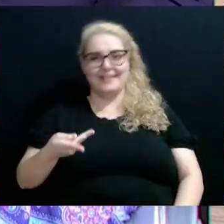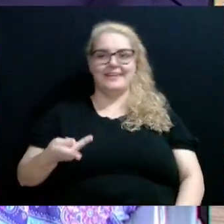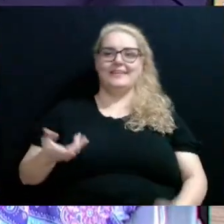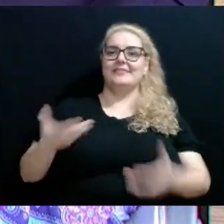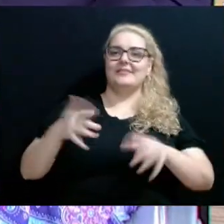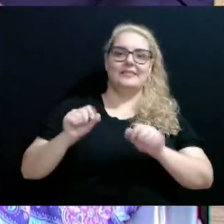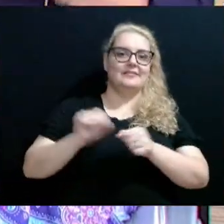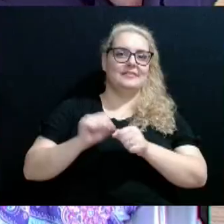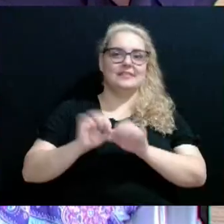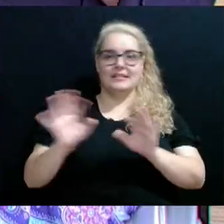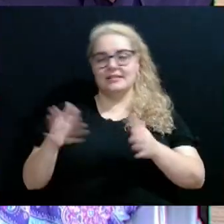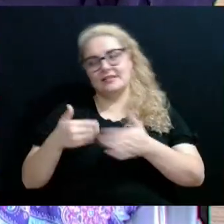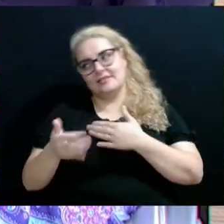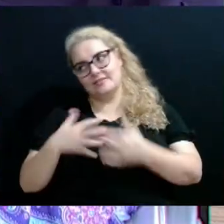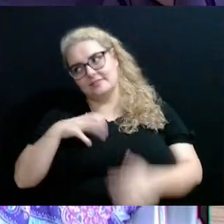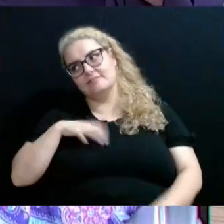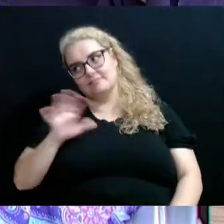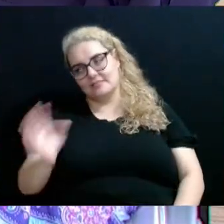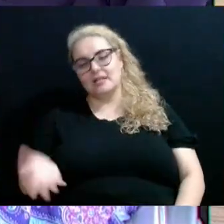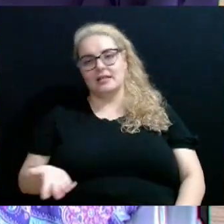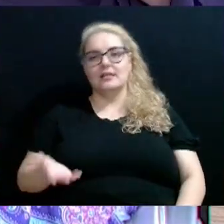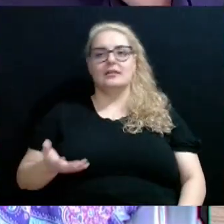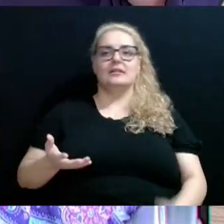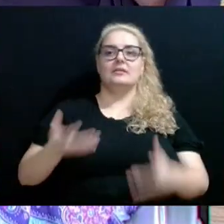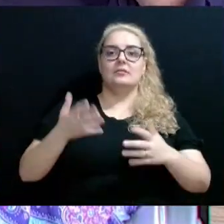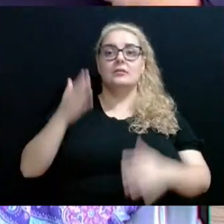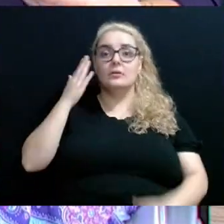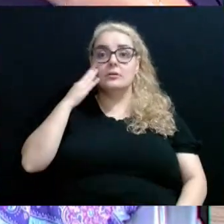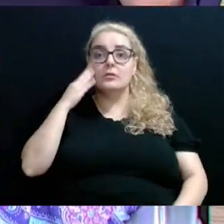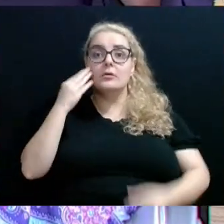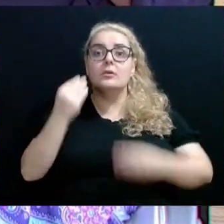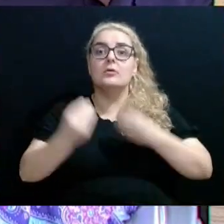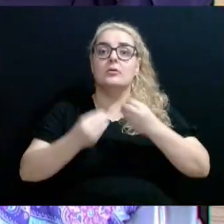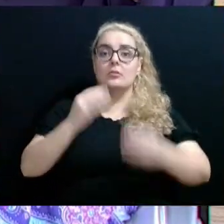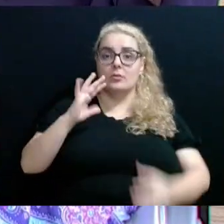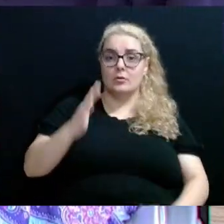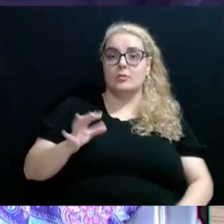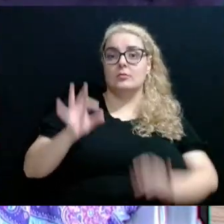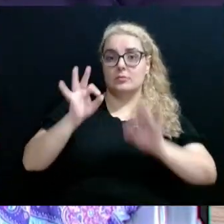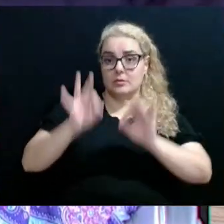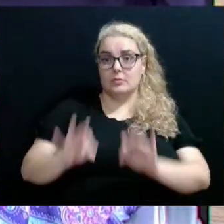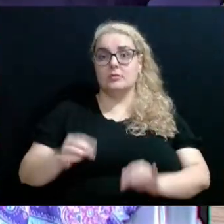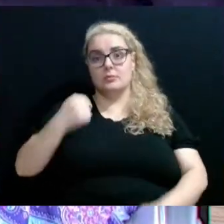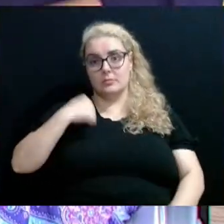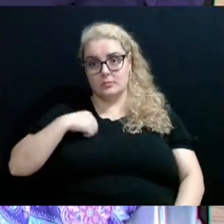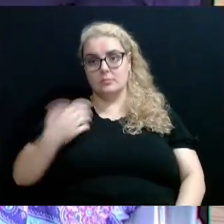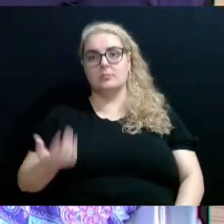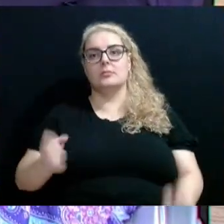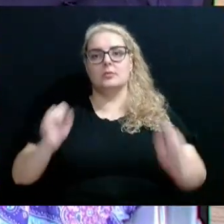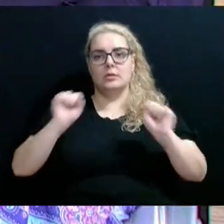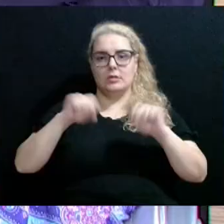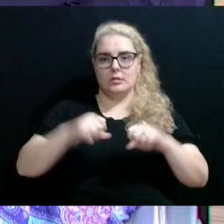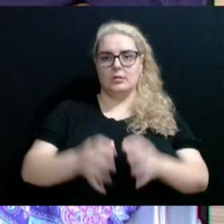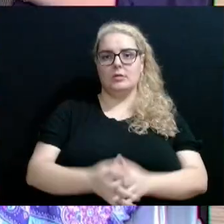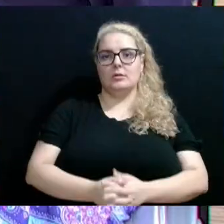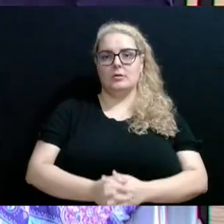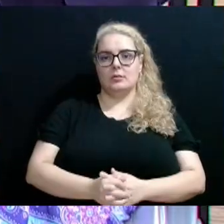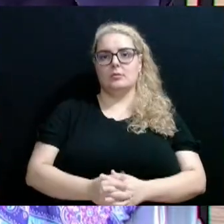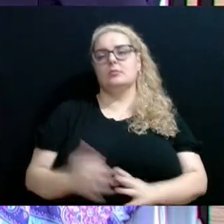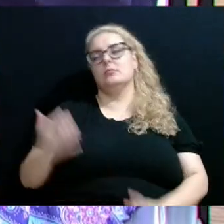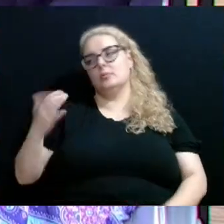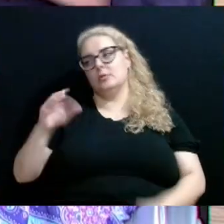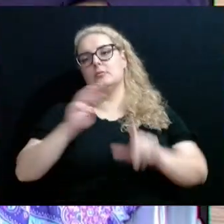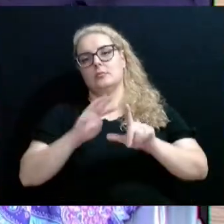nada de qualquer jeito, então eu quero entender como que funciona bonitinho, para eu, sim, poder pôr na plataforma.